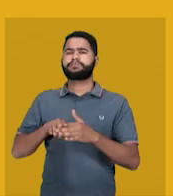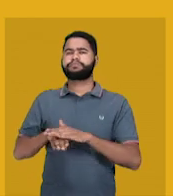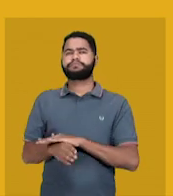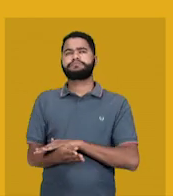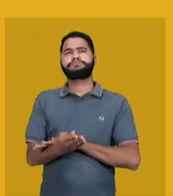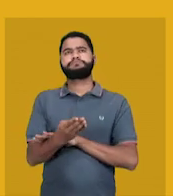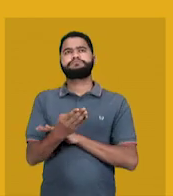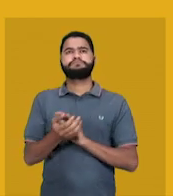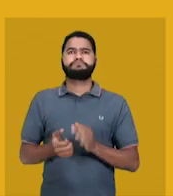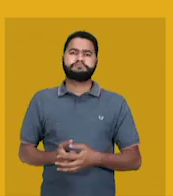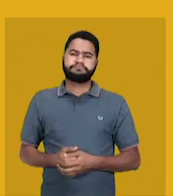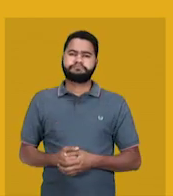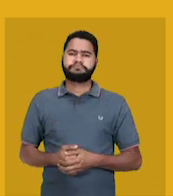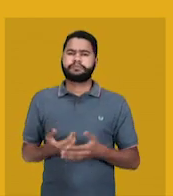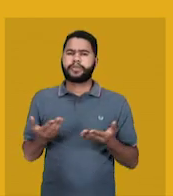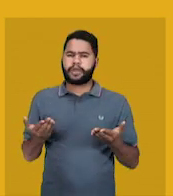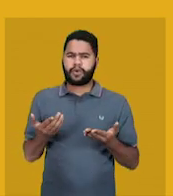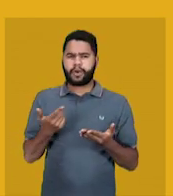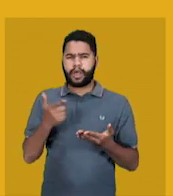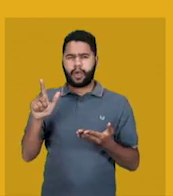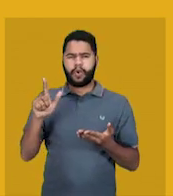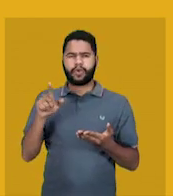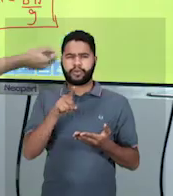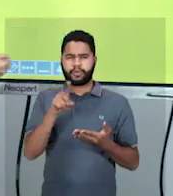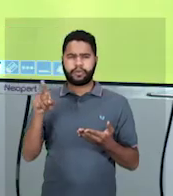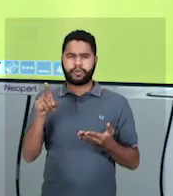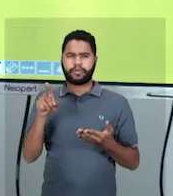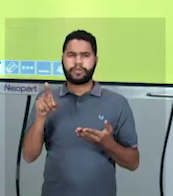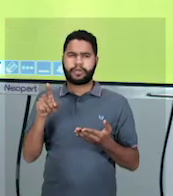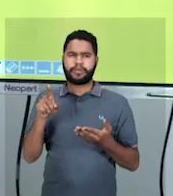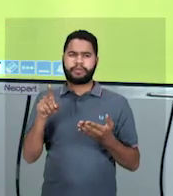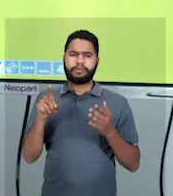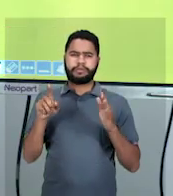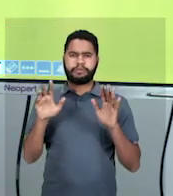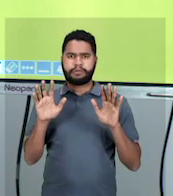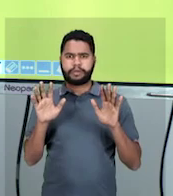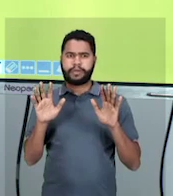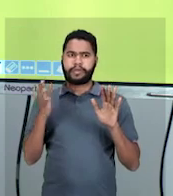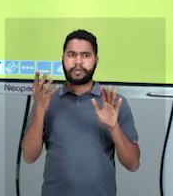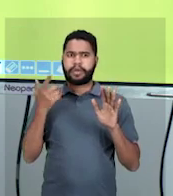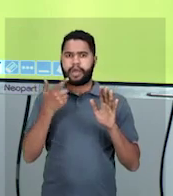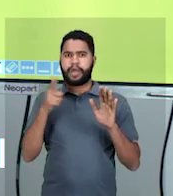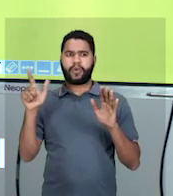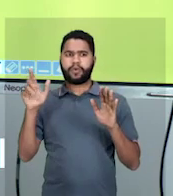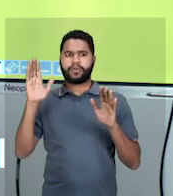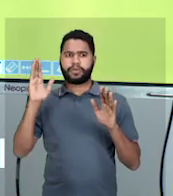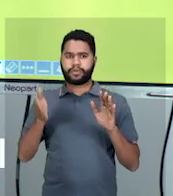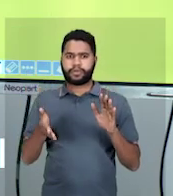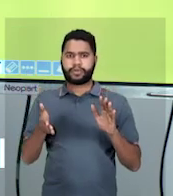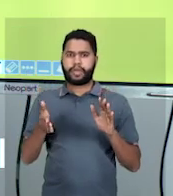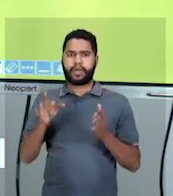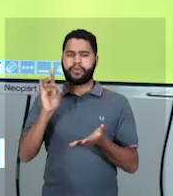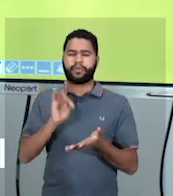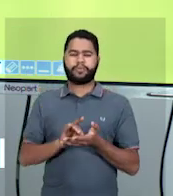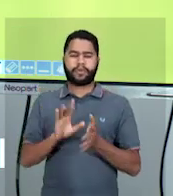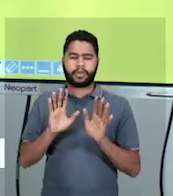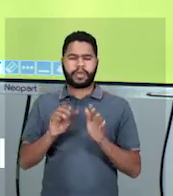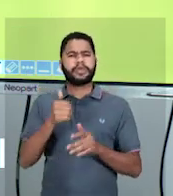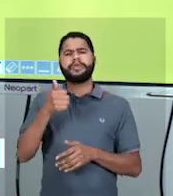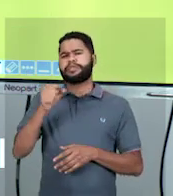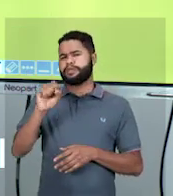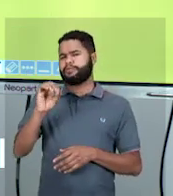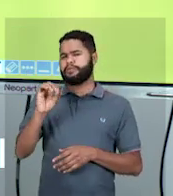fazer o seguinte não vamos fazer a próxima para antecipar muito senão você vai querer fazer a próxima já no automático